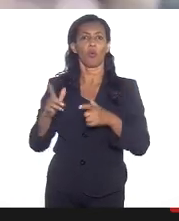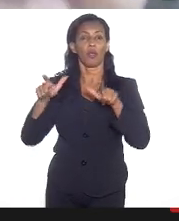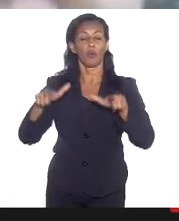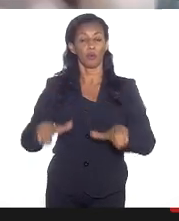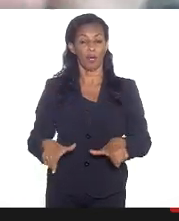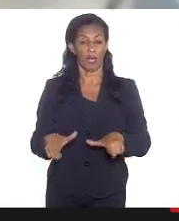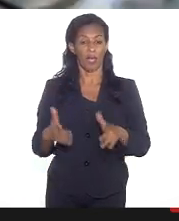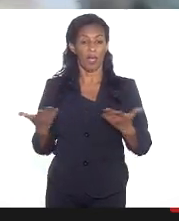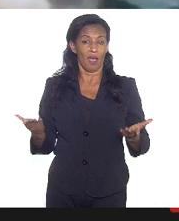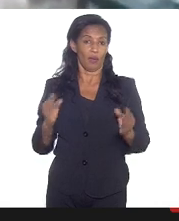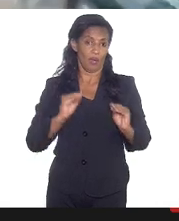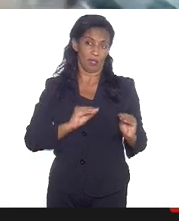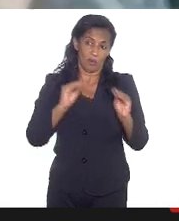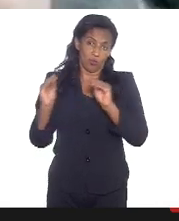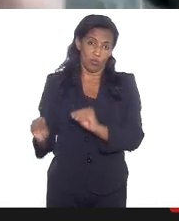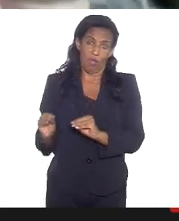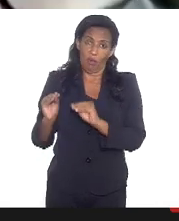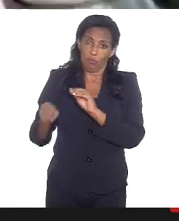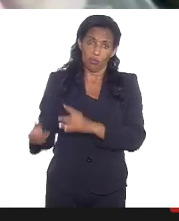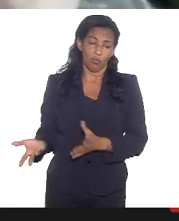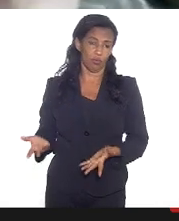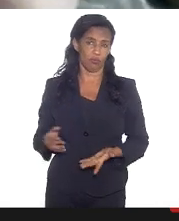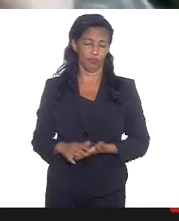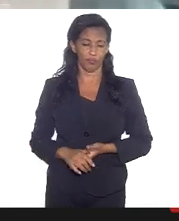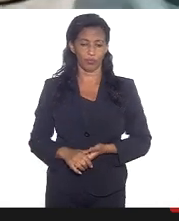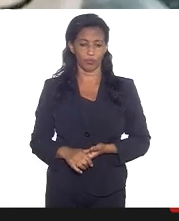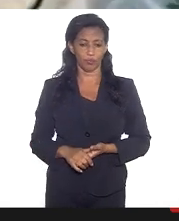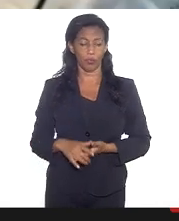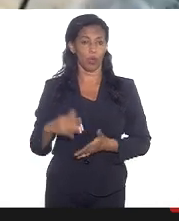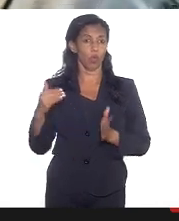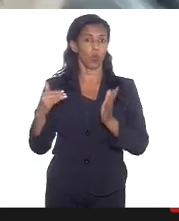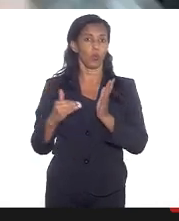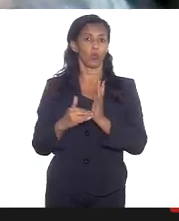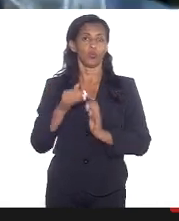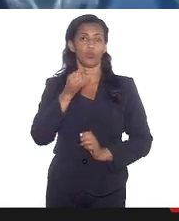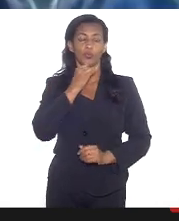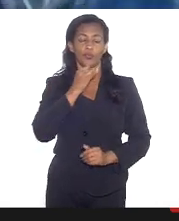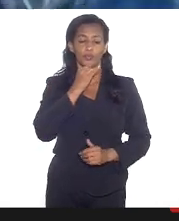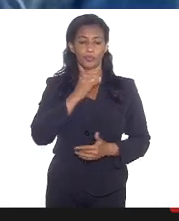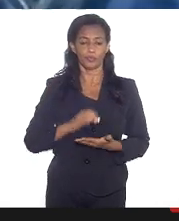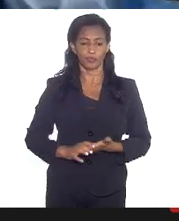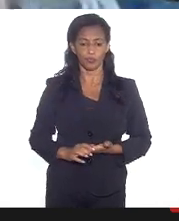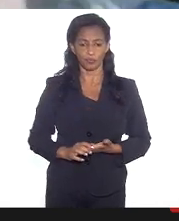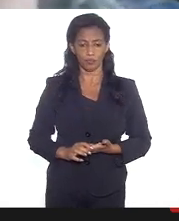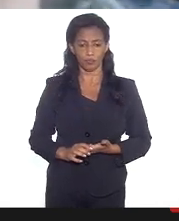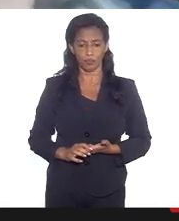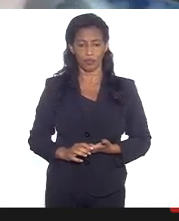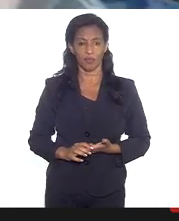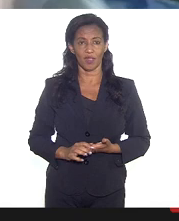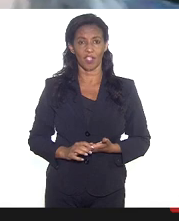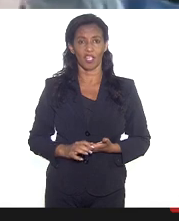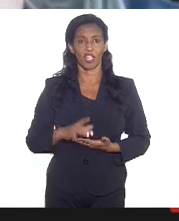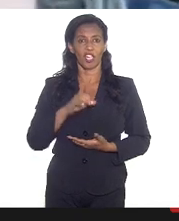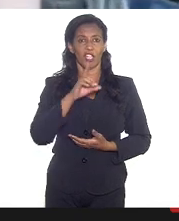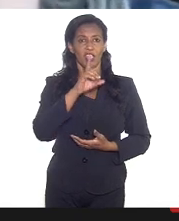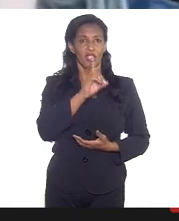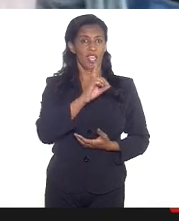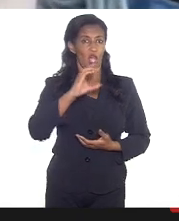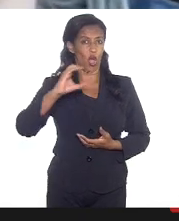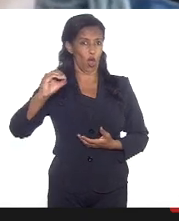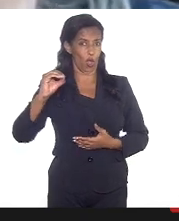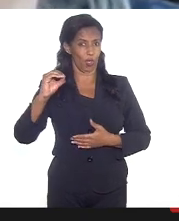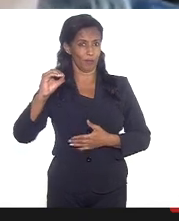Agora, se mudar, mudou, né? Vou lhes dar um último exemplo. Se pegarem o Diário Oficial do Estado do